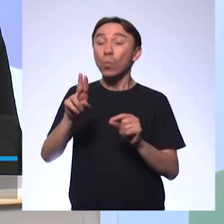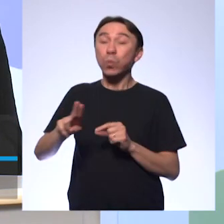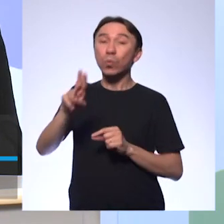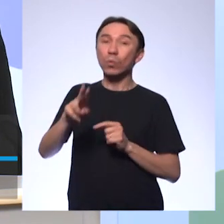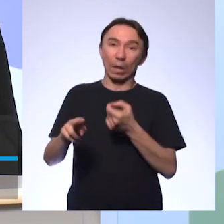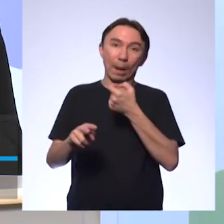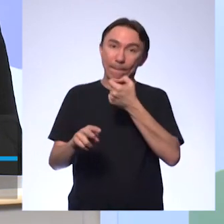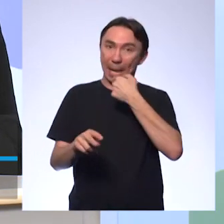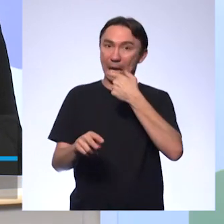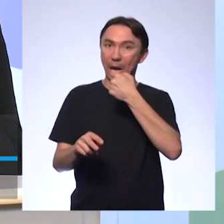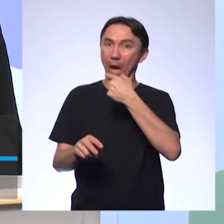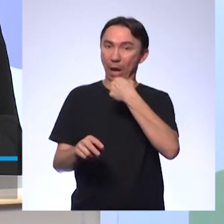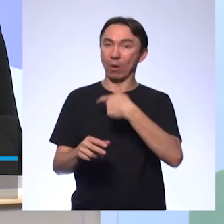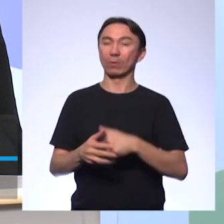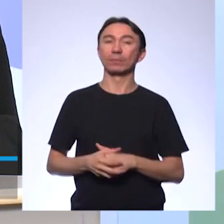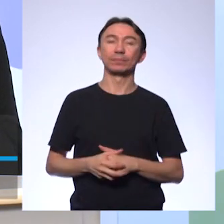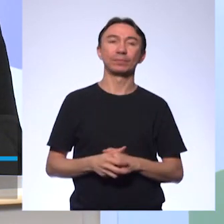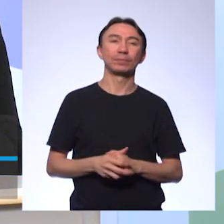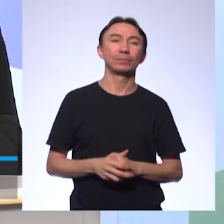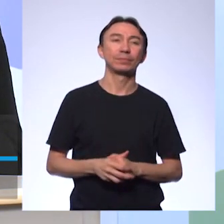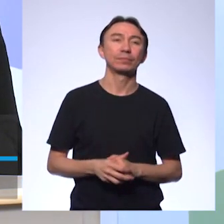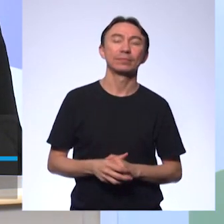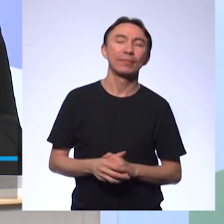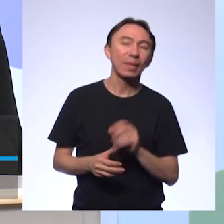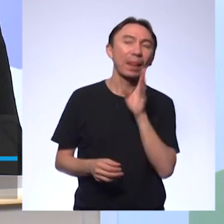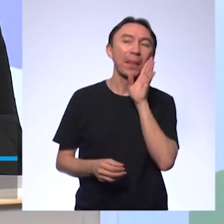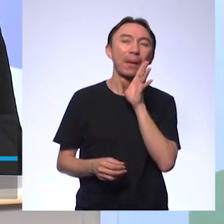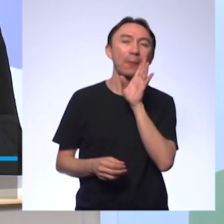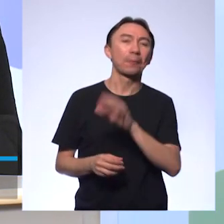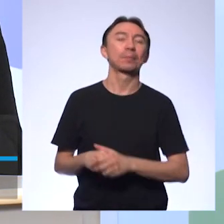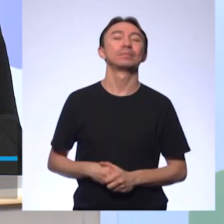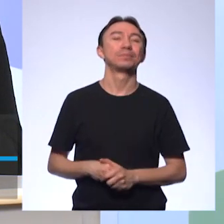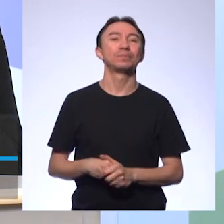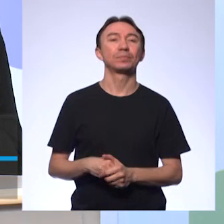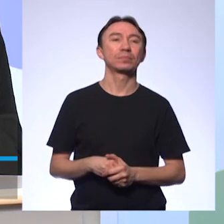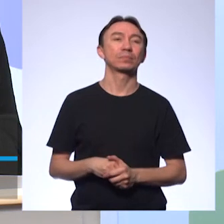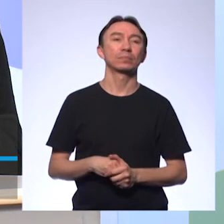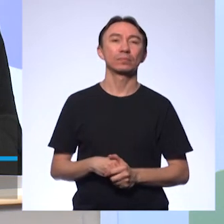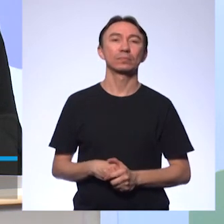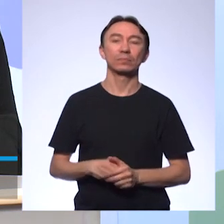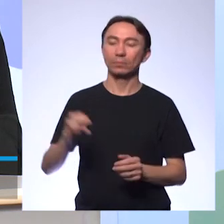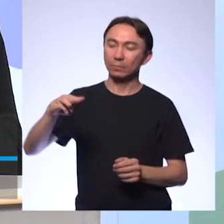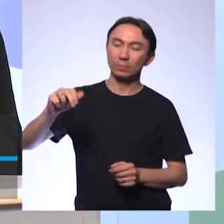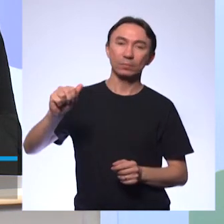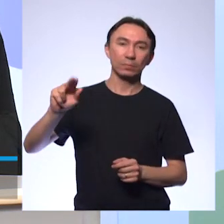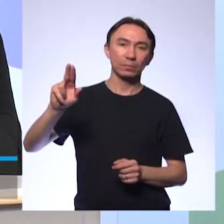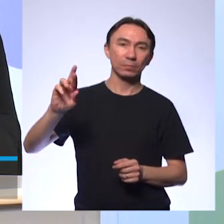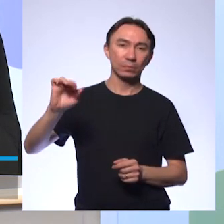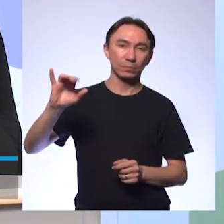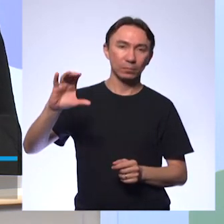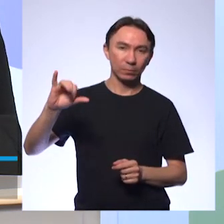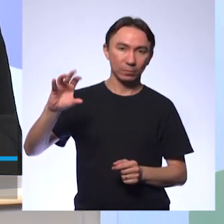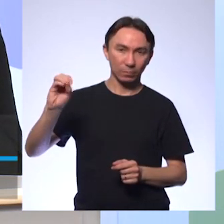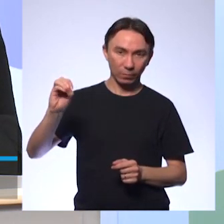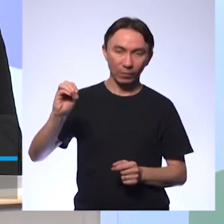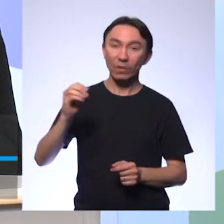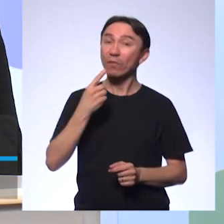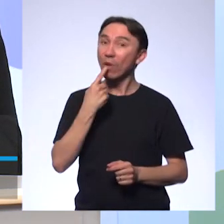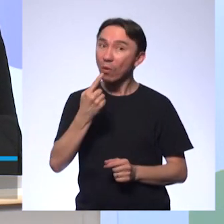Legal. Vamos lá, tem mais aqui. O Maurício, para conhecer seus pontos de